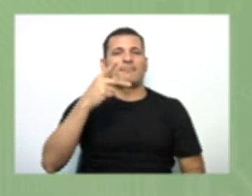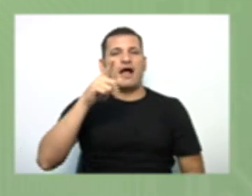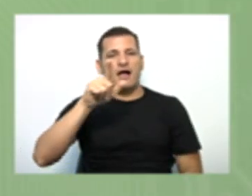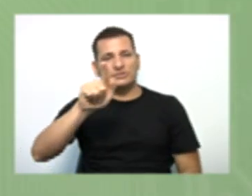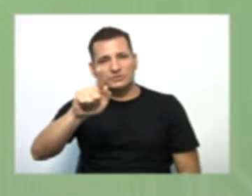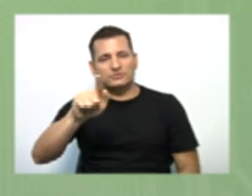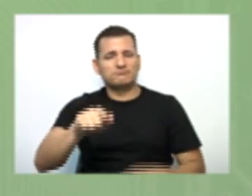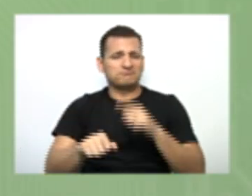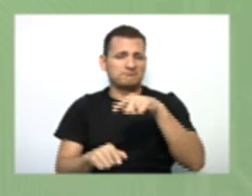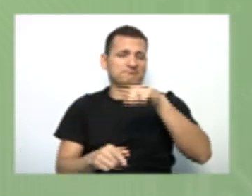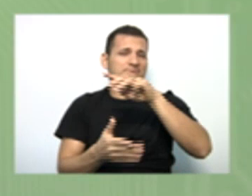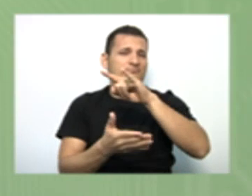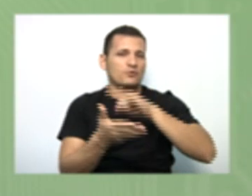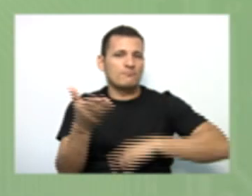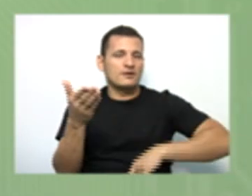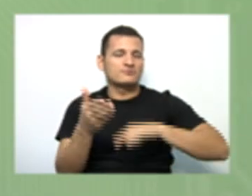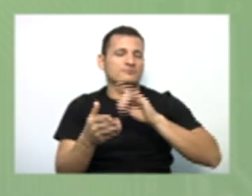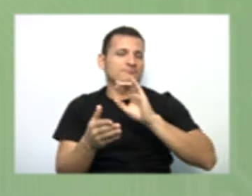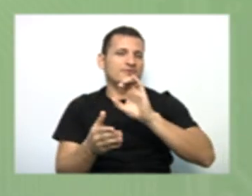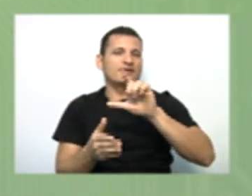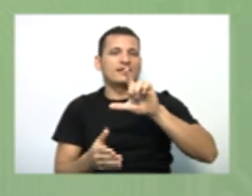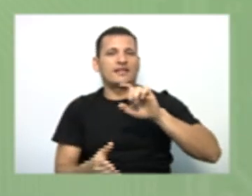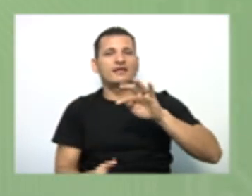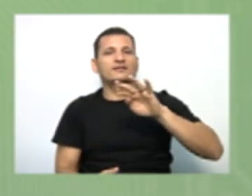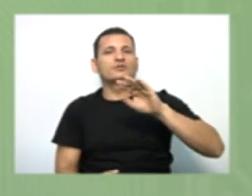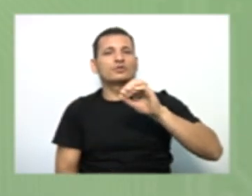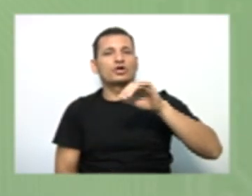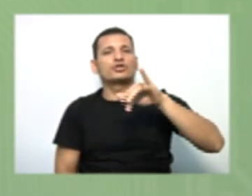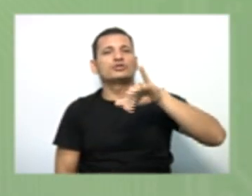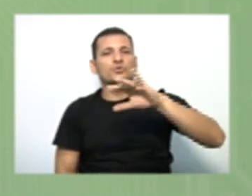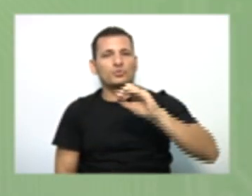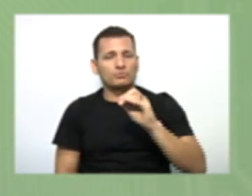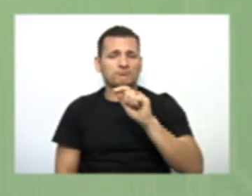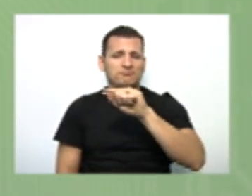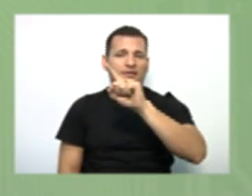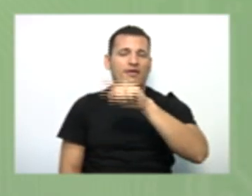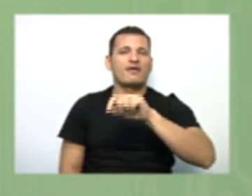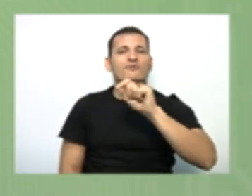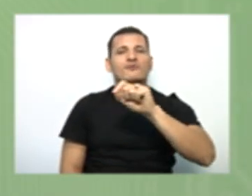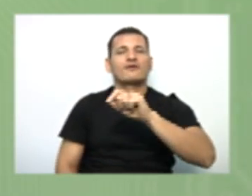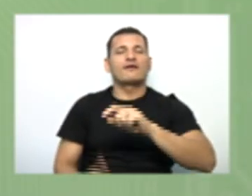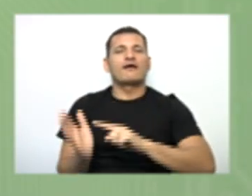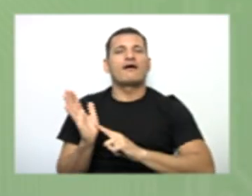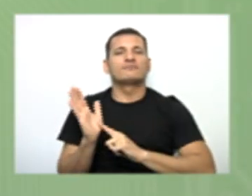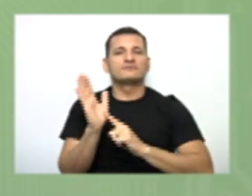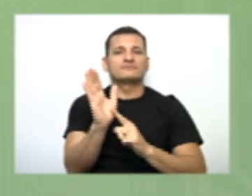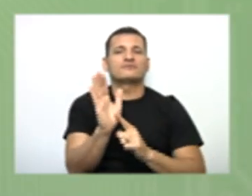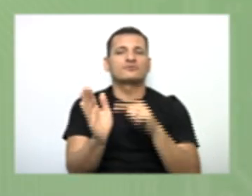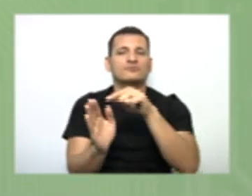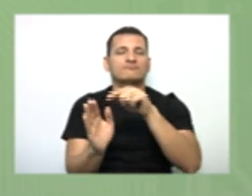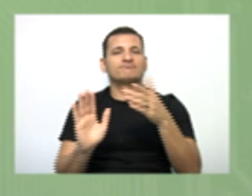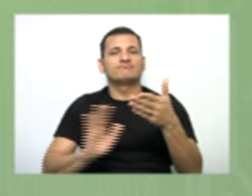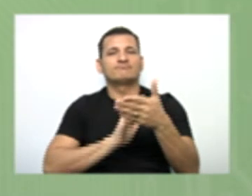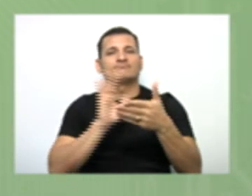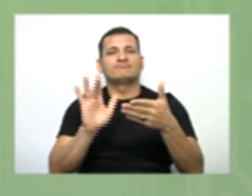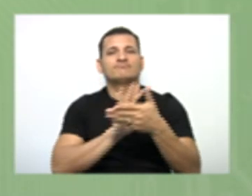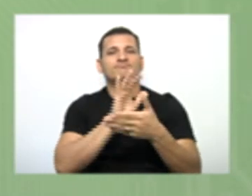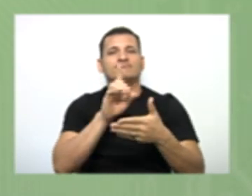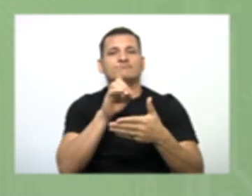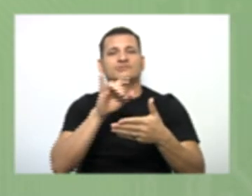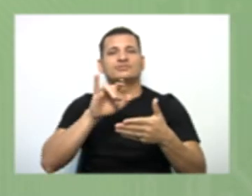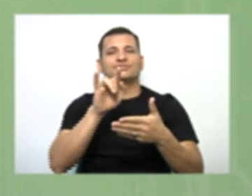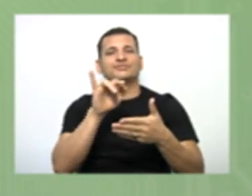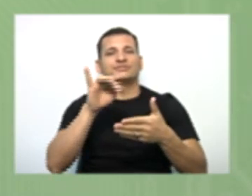Normalmente, elas funcionam como uma espécie de cartão de apresentação digital. Olha só,